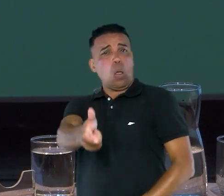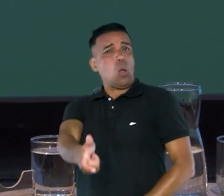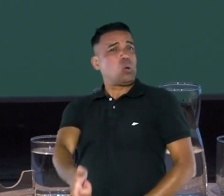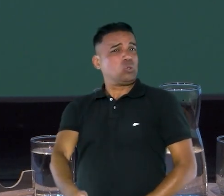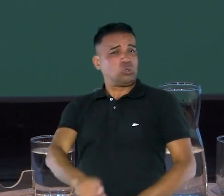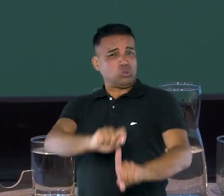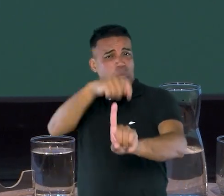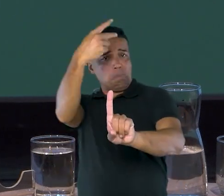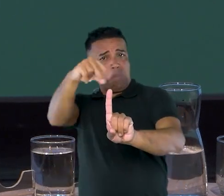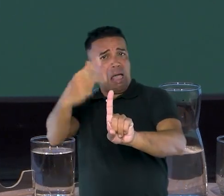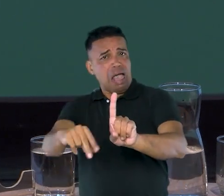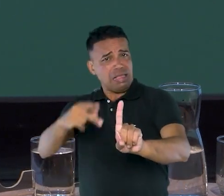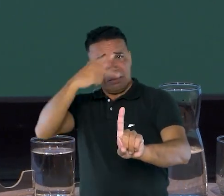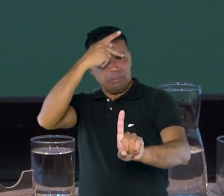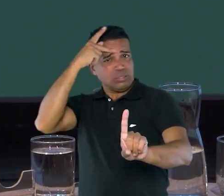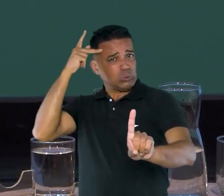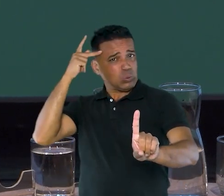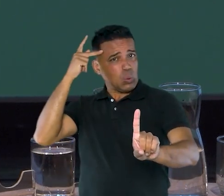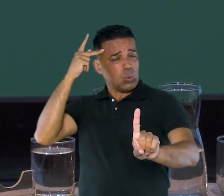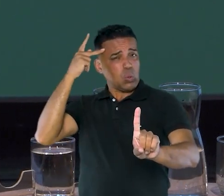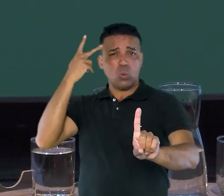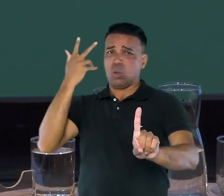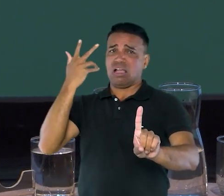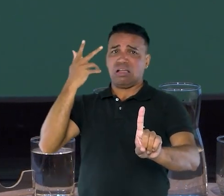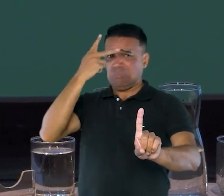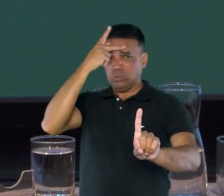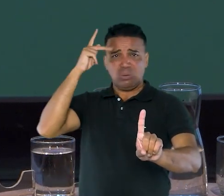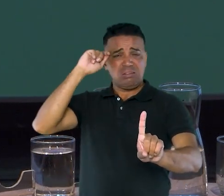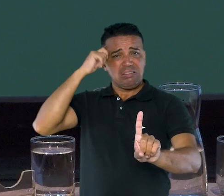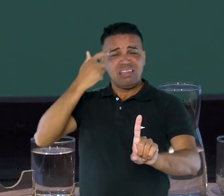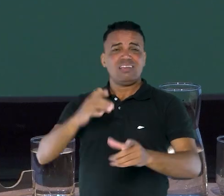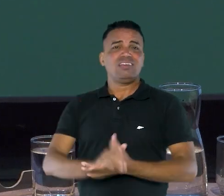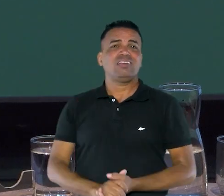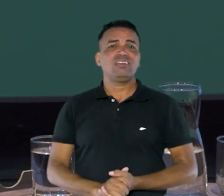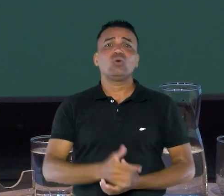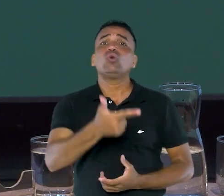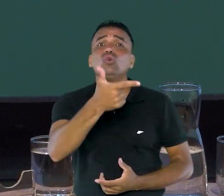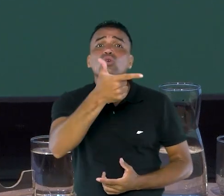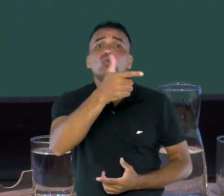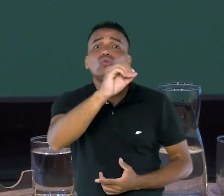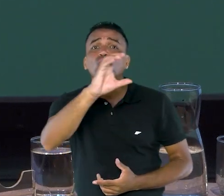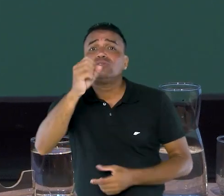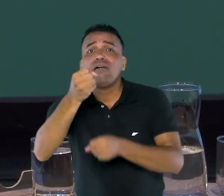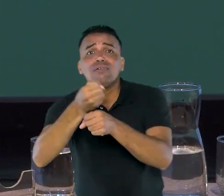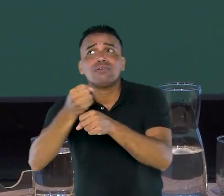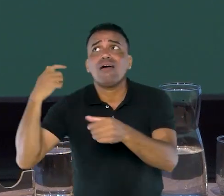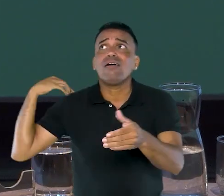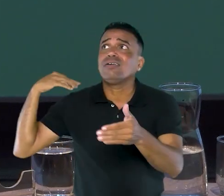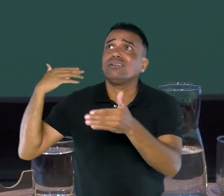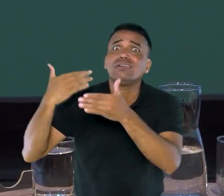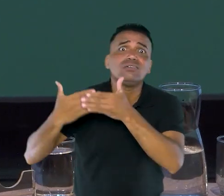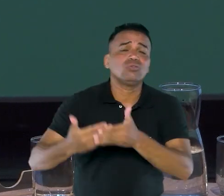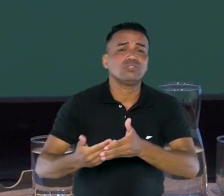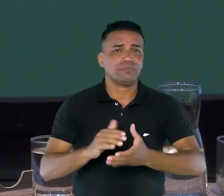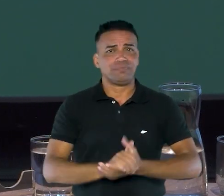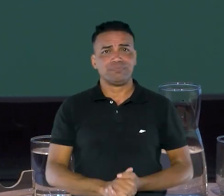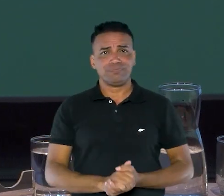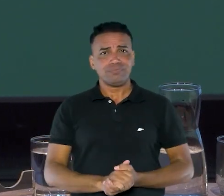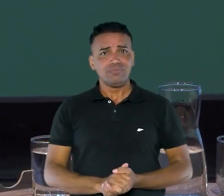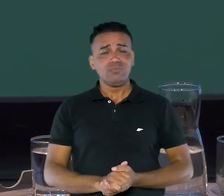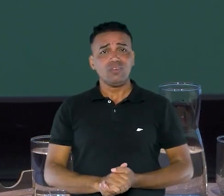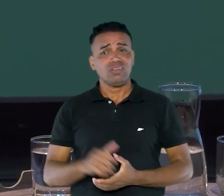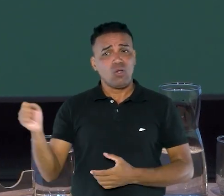Atinge nossa sensibilidade, é inconsciente. Isso tem o quê? 200 anos. Você pegar uma